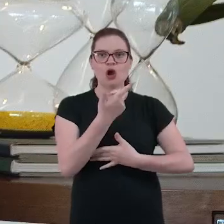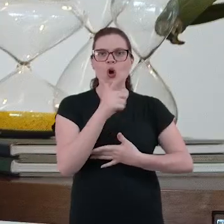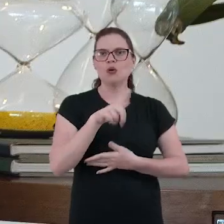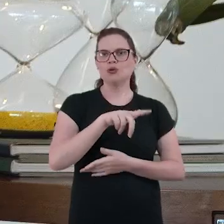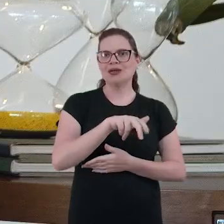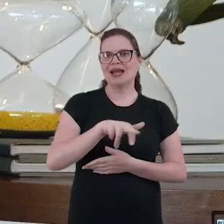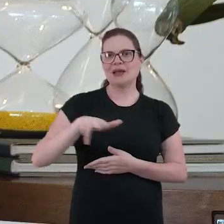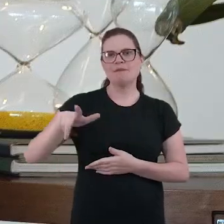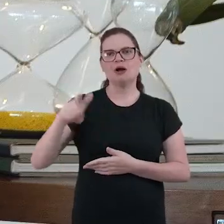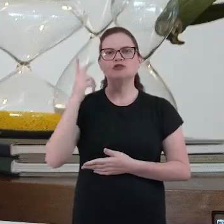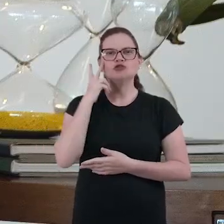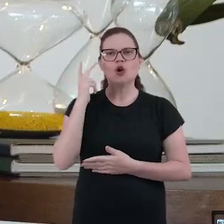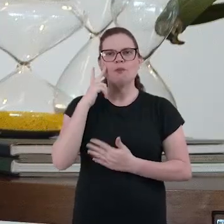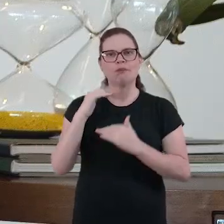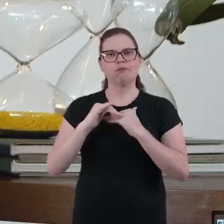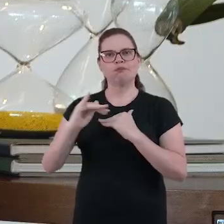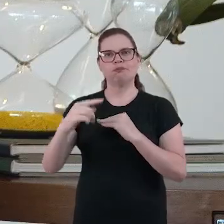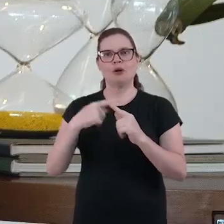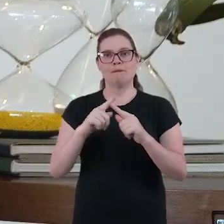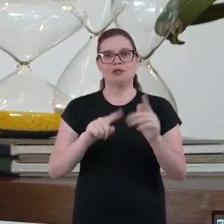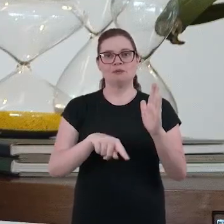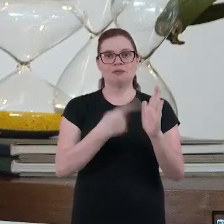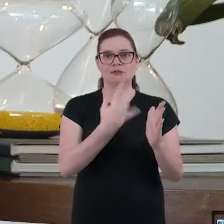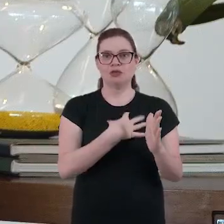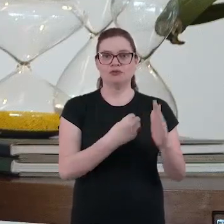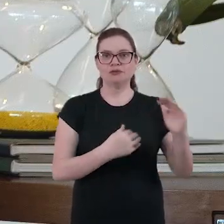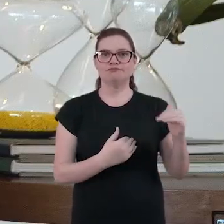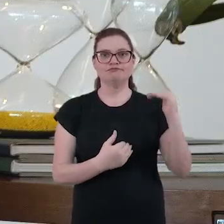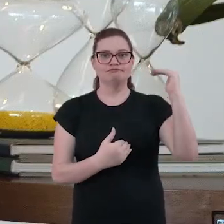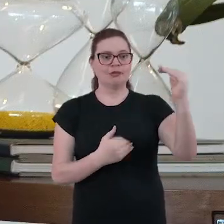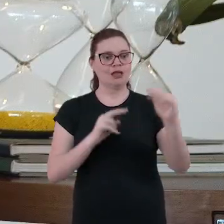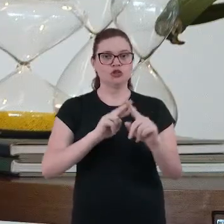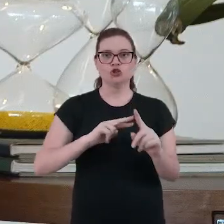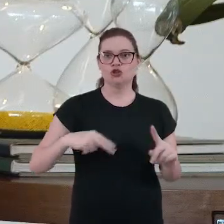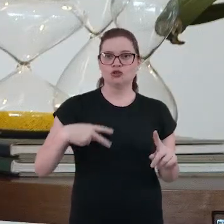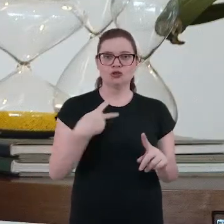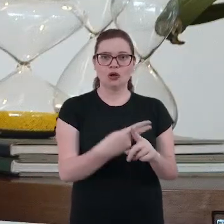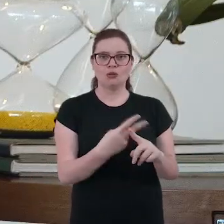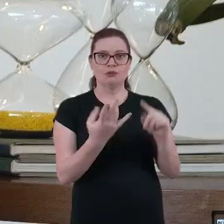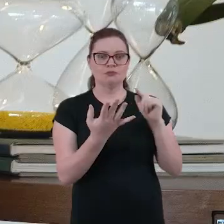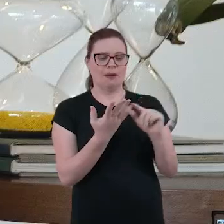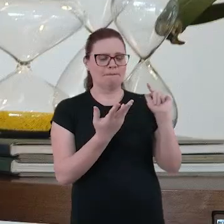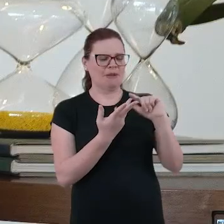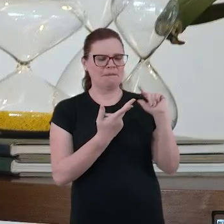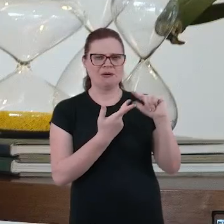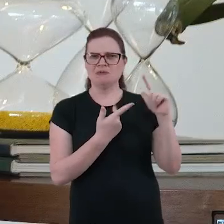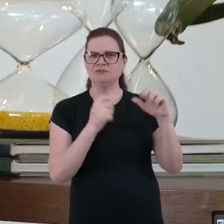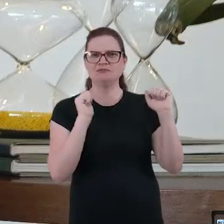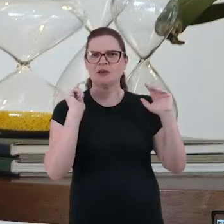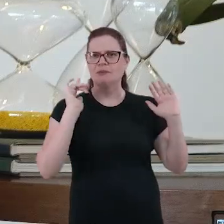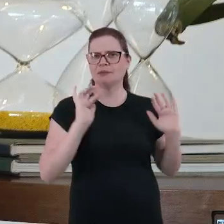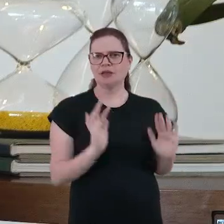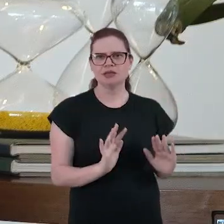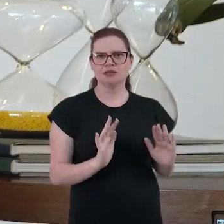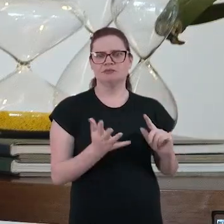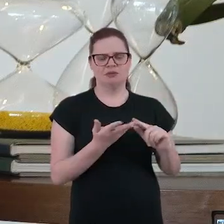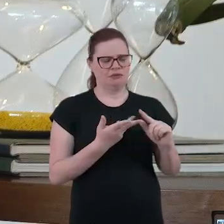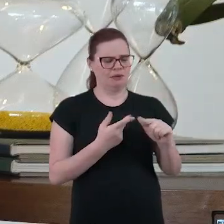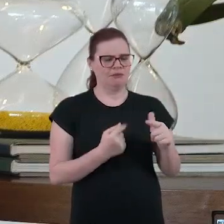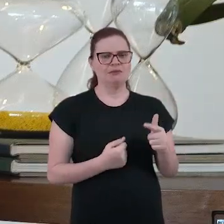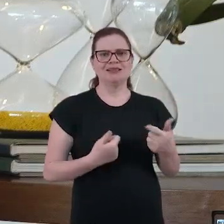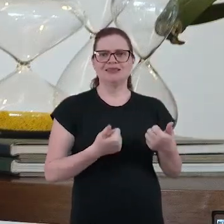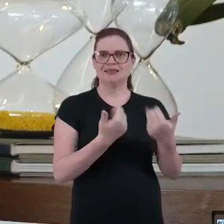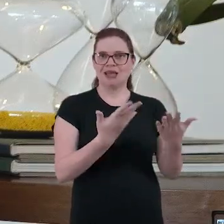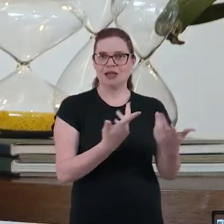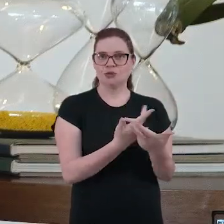um privilégio relativo à primogenitura, porque o primogênito herdava uma dupla porção em relação a